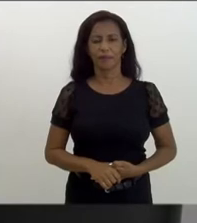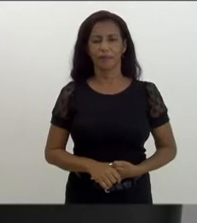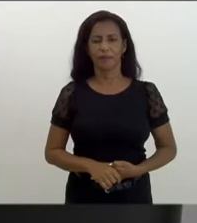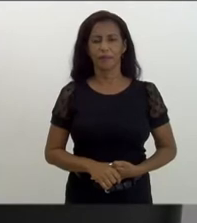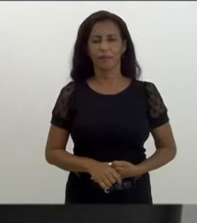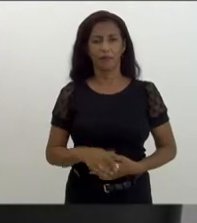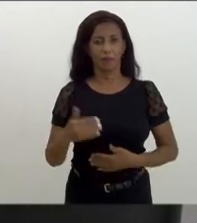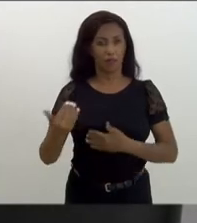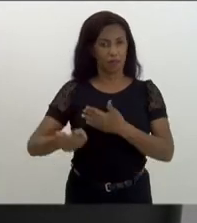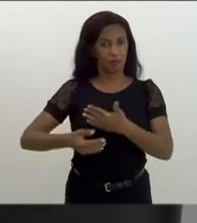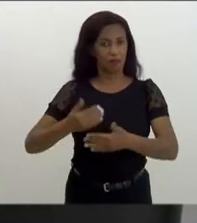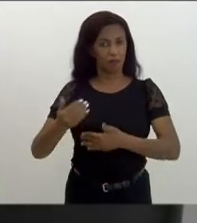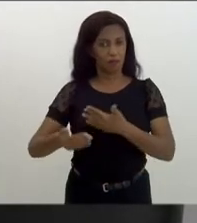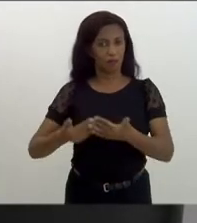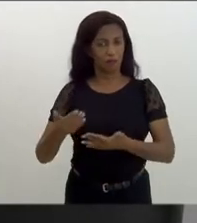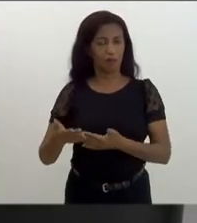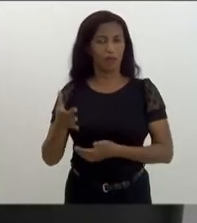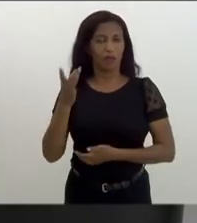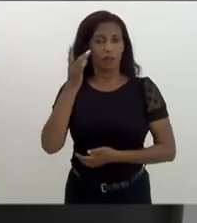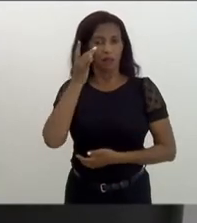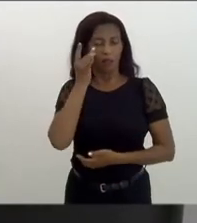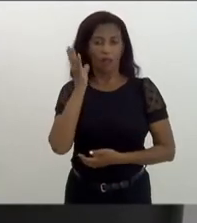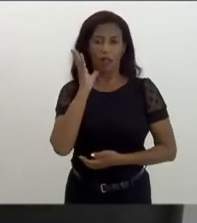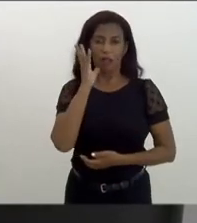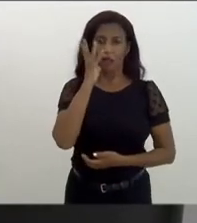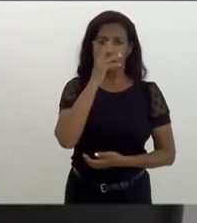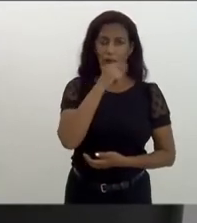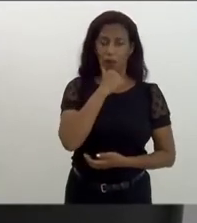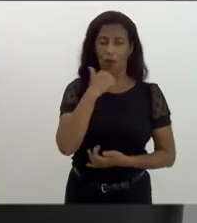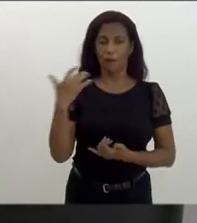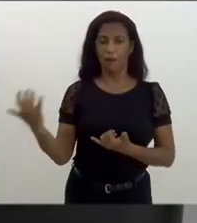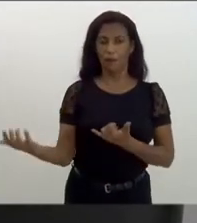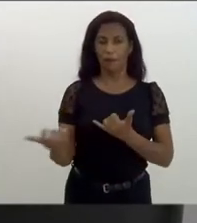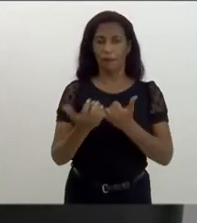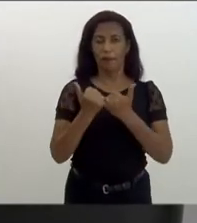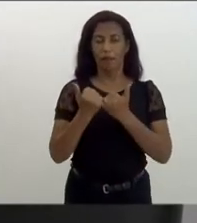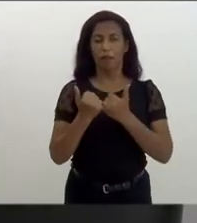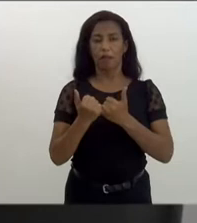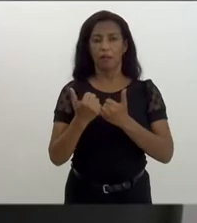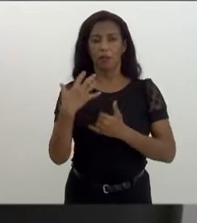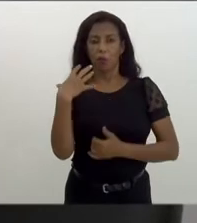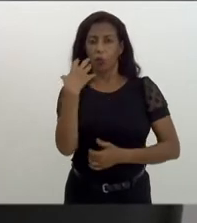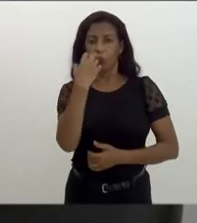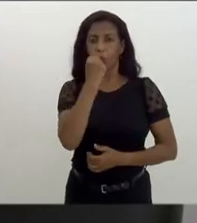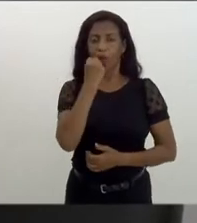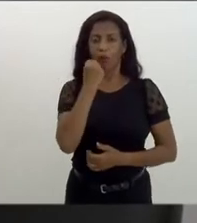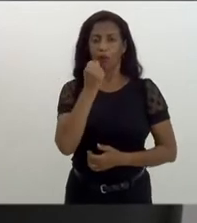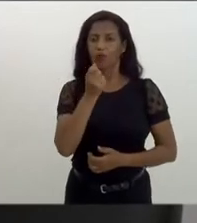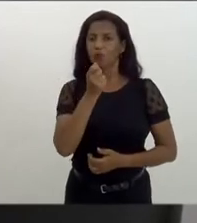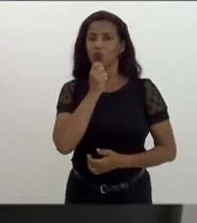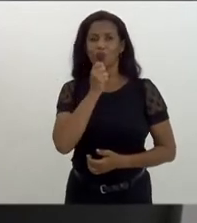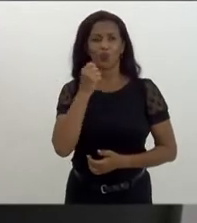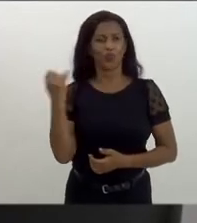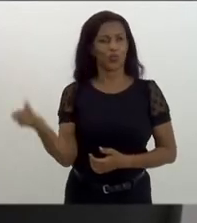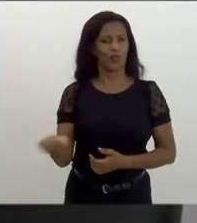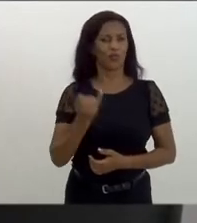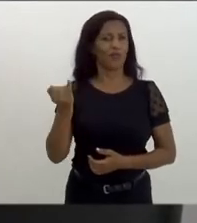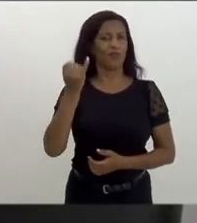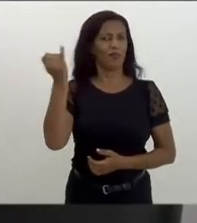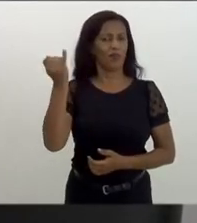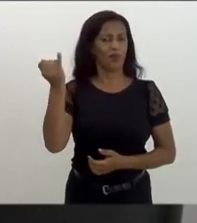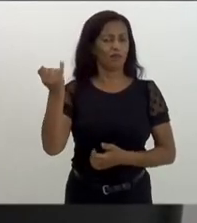É nesse processo que se comprova demorado o patrimônio público se desvaloriza de forma